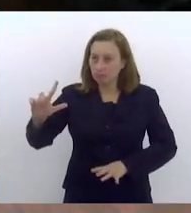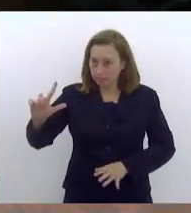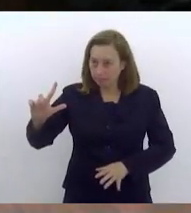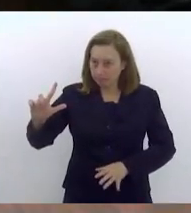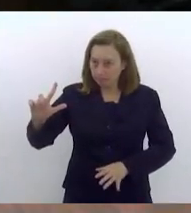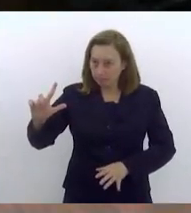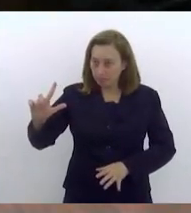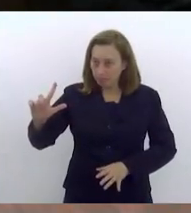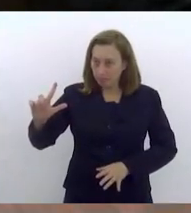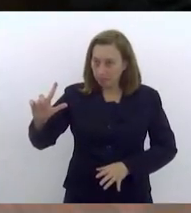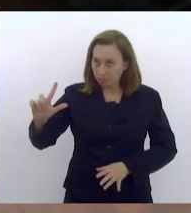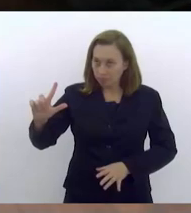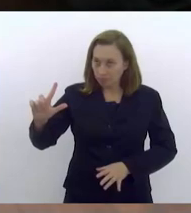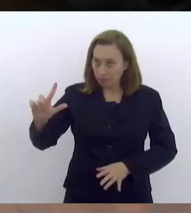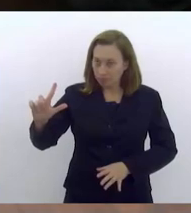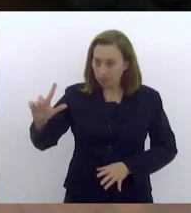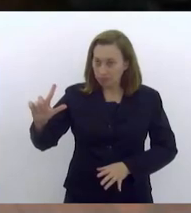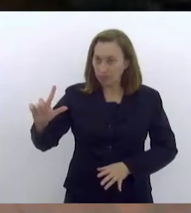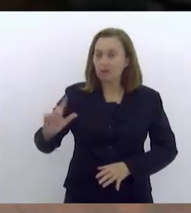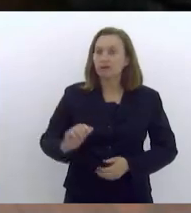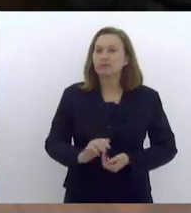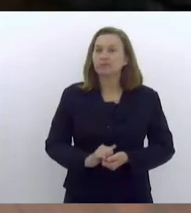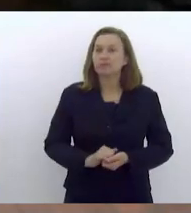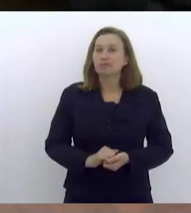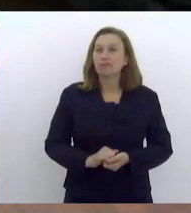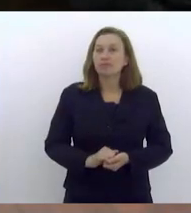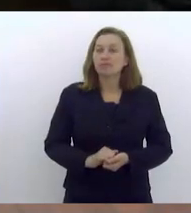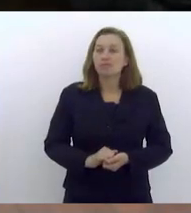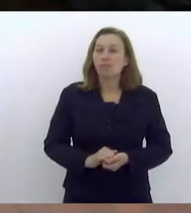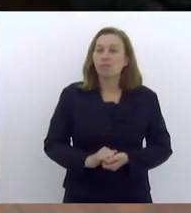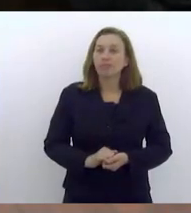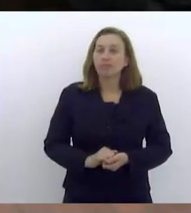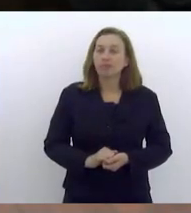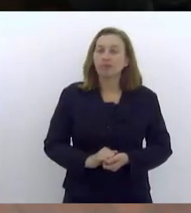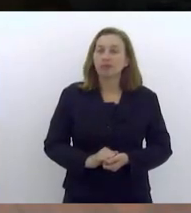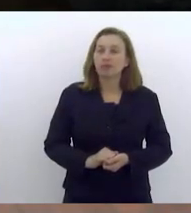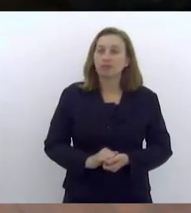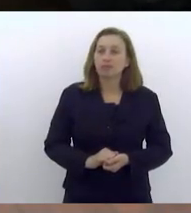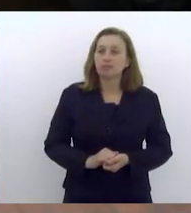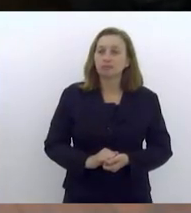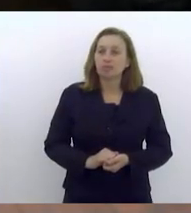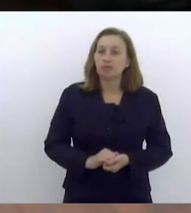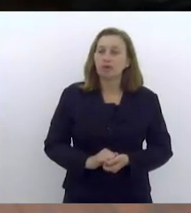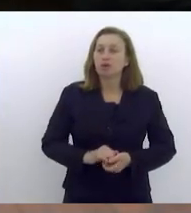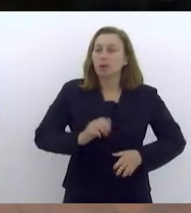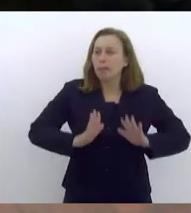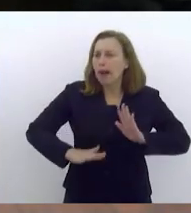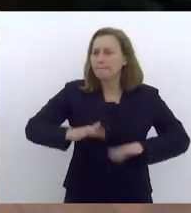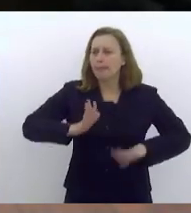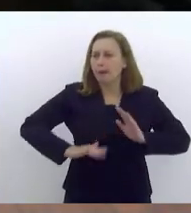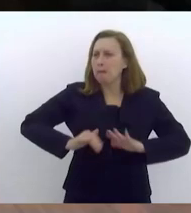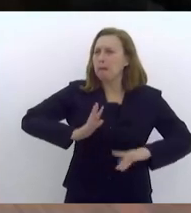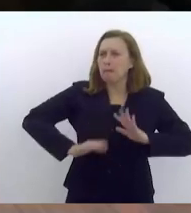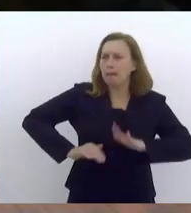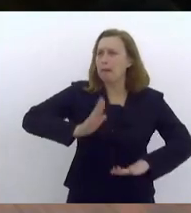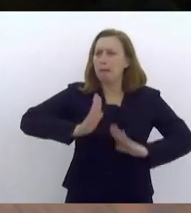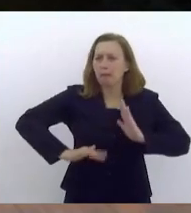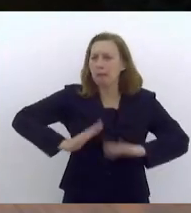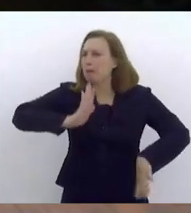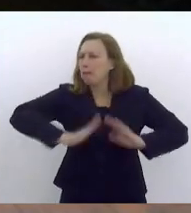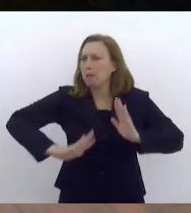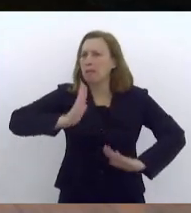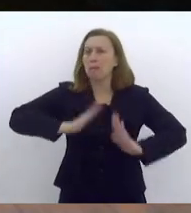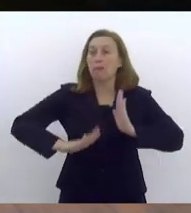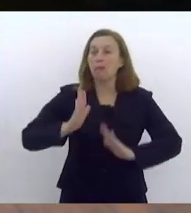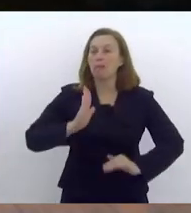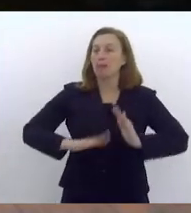ali, a cerimônia, posso dar a liberdade de que se leve instrumentos musicais, atabaques,